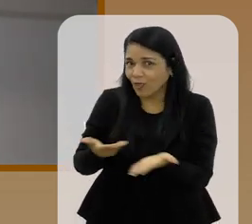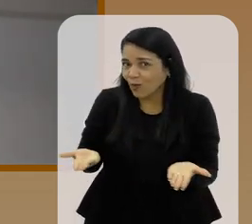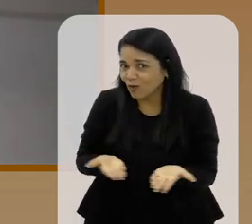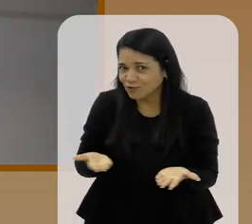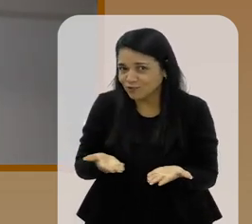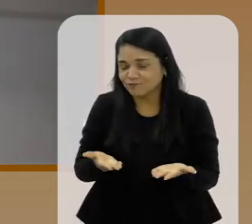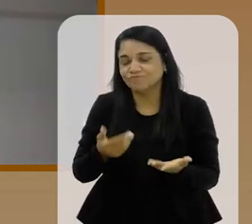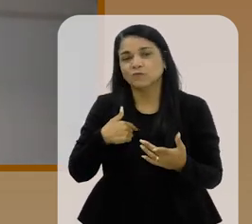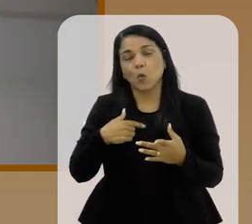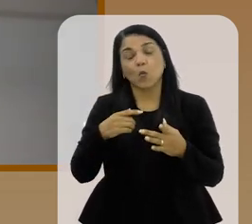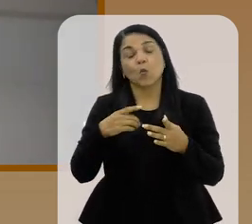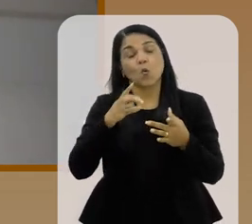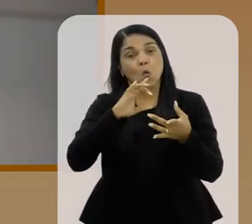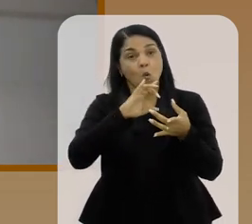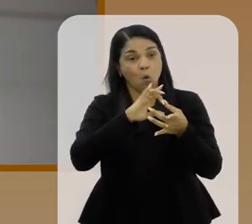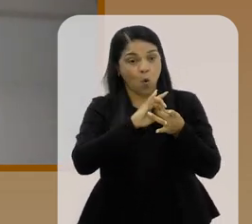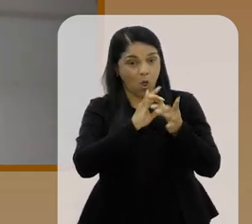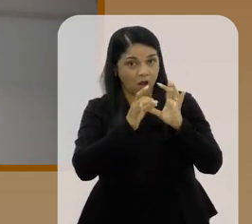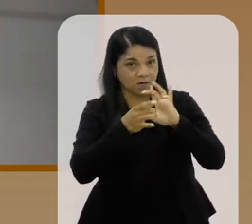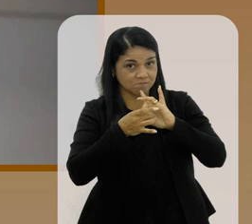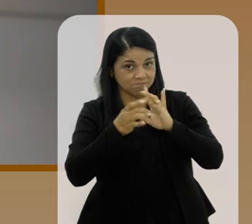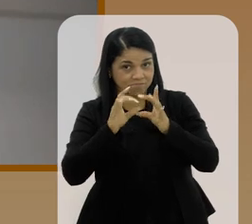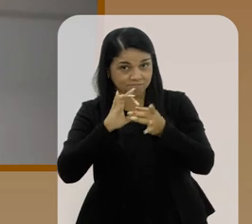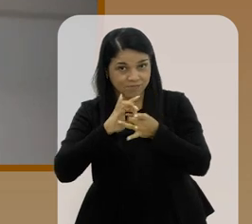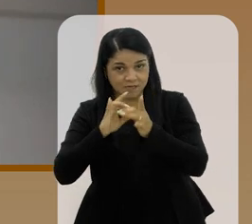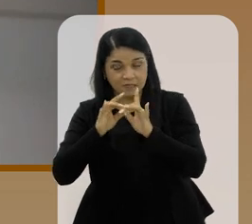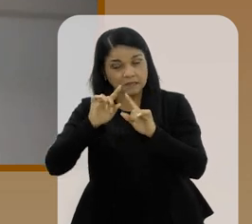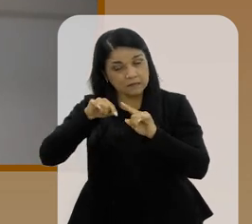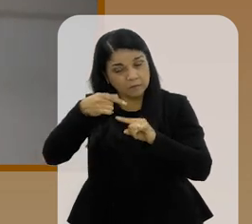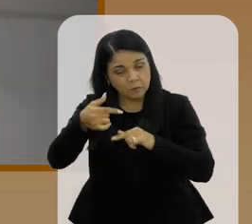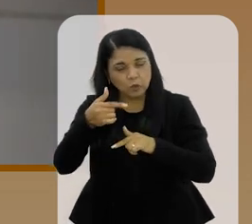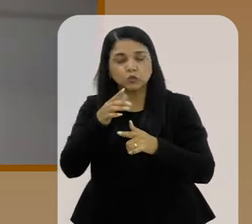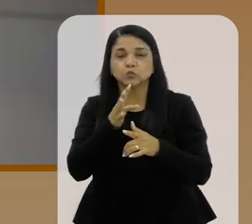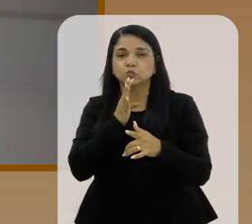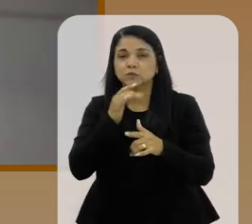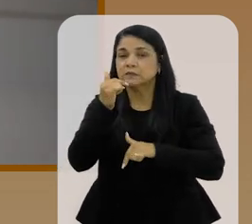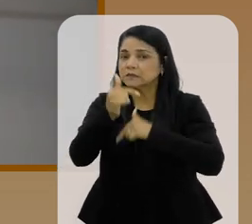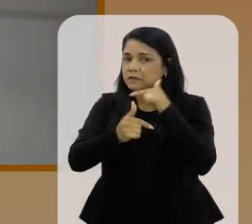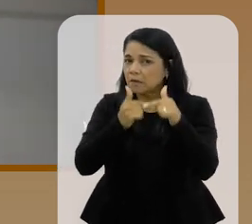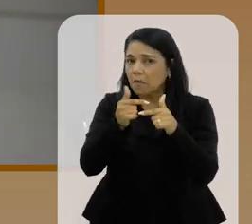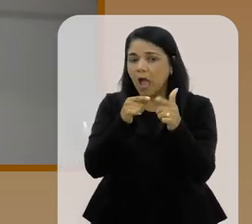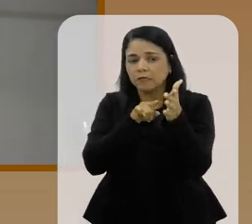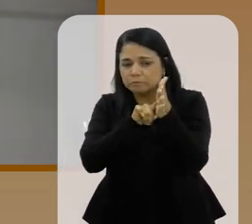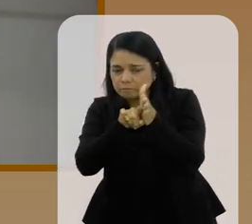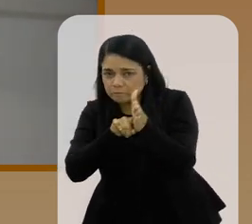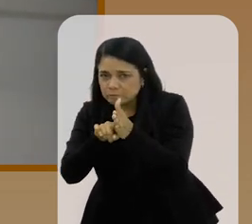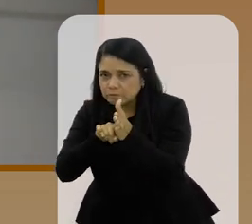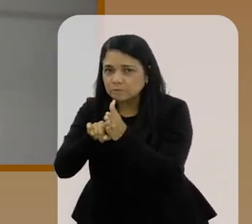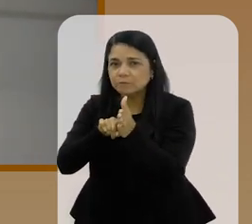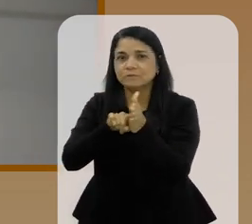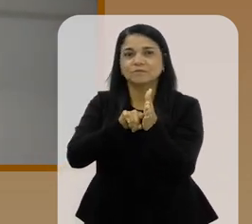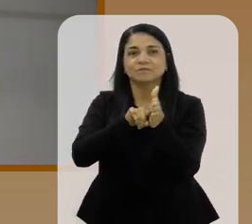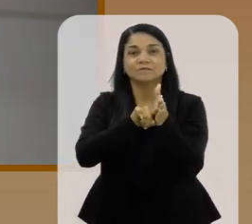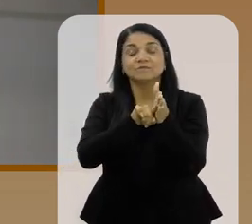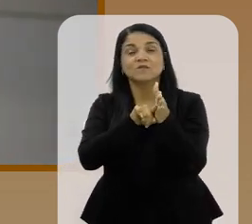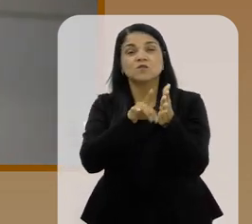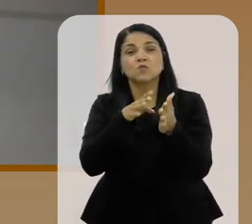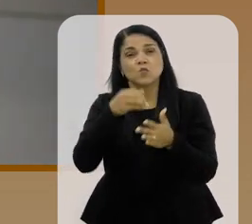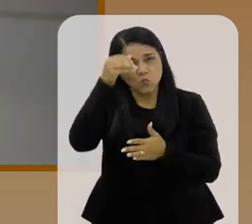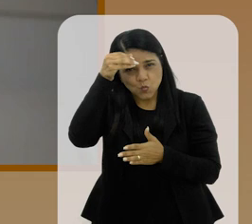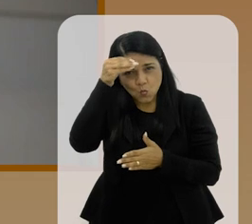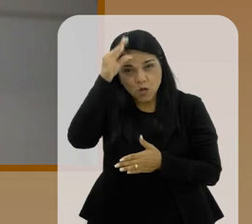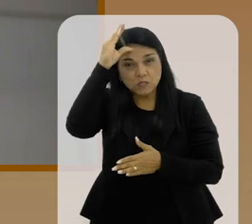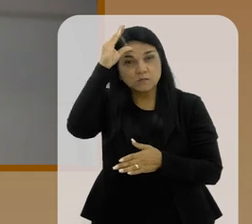que eu conhecia pelas Olimpíadas, mas depois conheci o trabalho como pesquisador. E então, teve